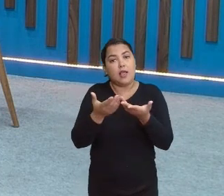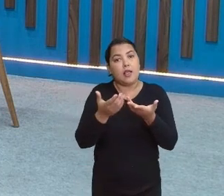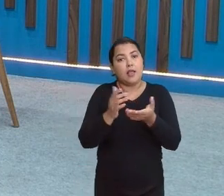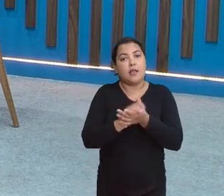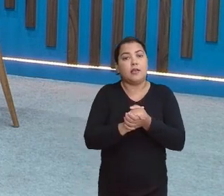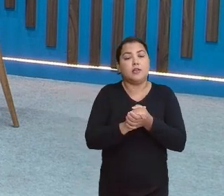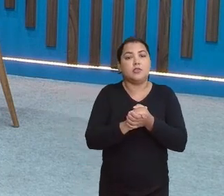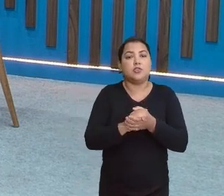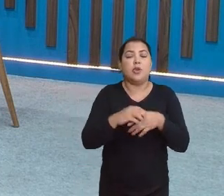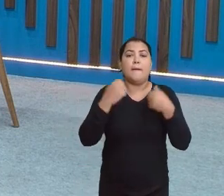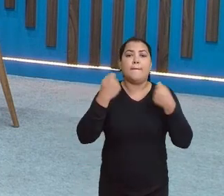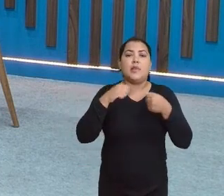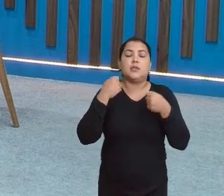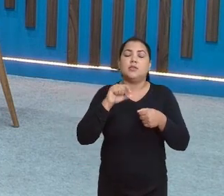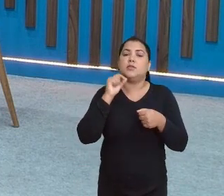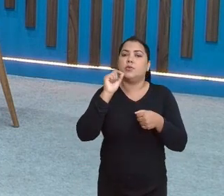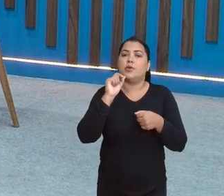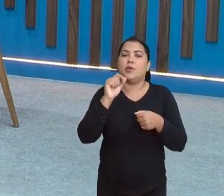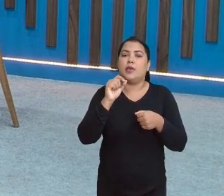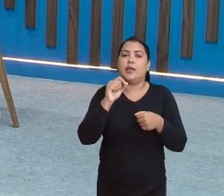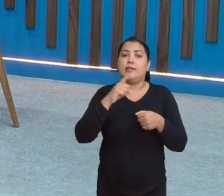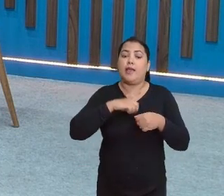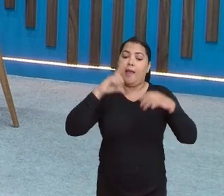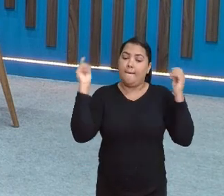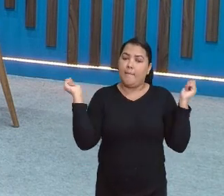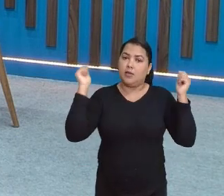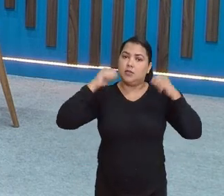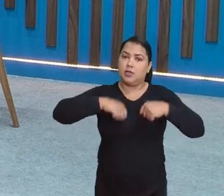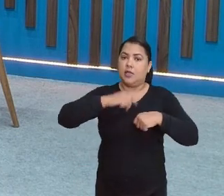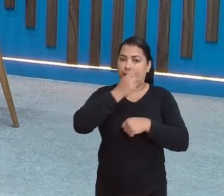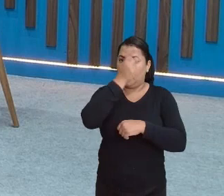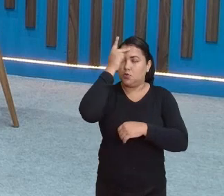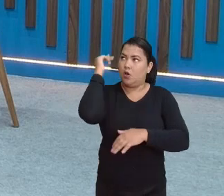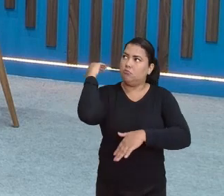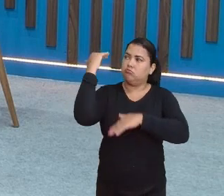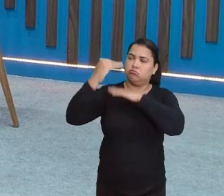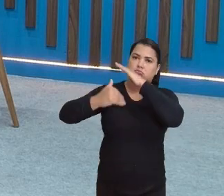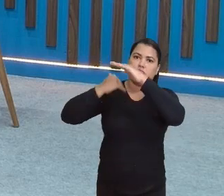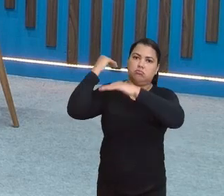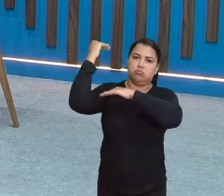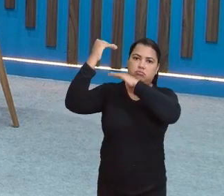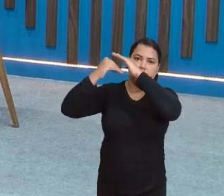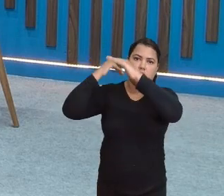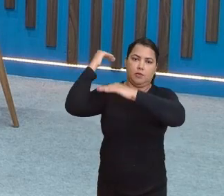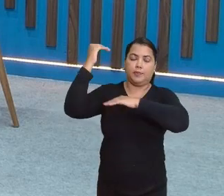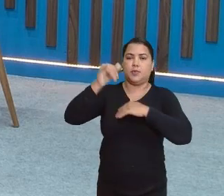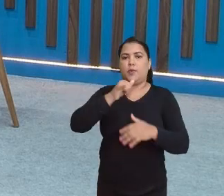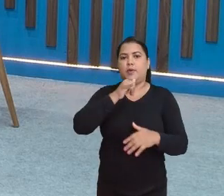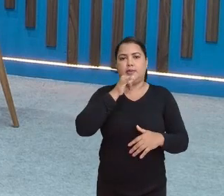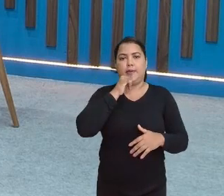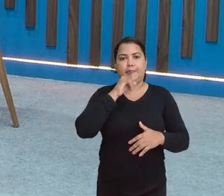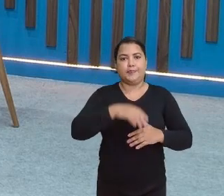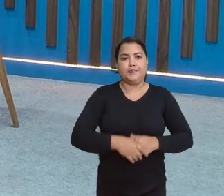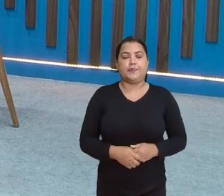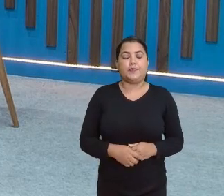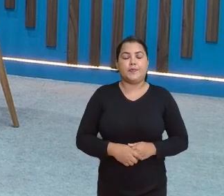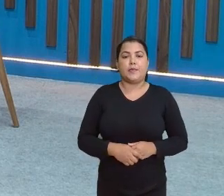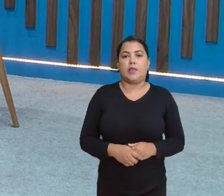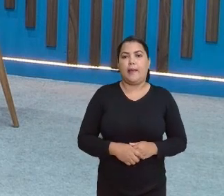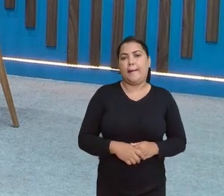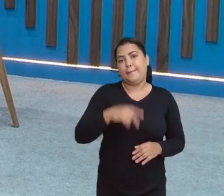a gente tem que dar possibilidades para ela evoluir e crescer dentro desse meio. Por exemplo, a gente pega uma